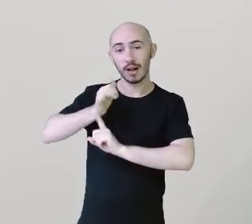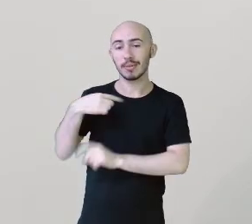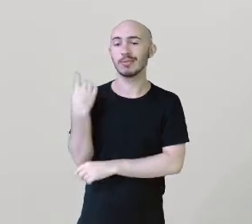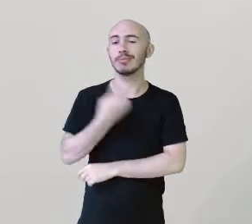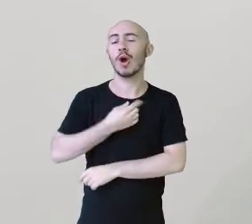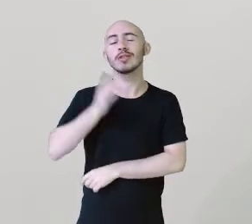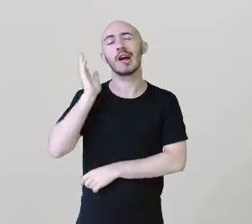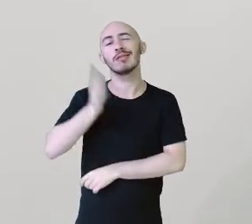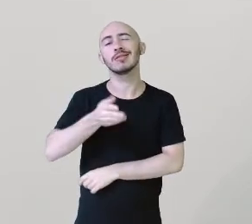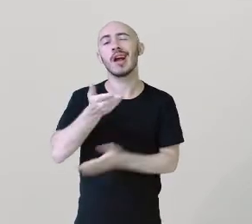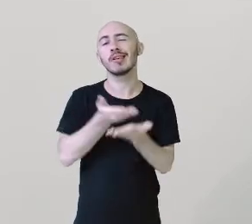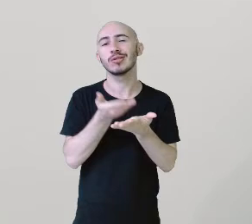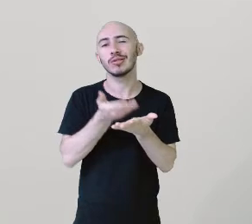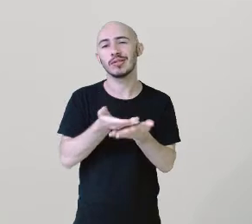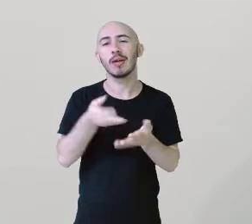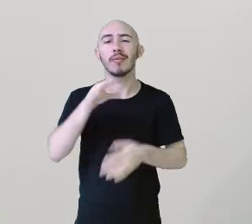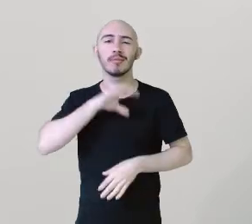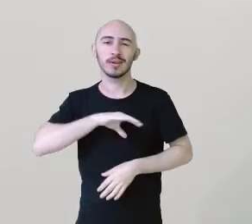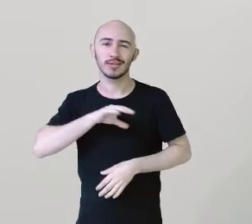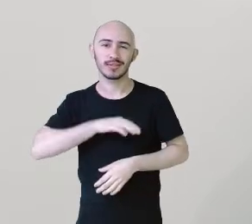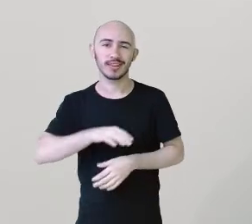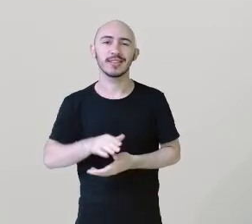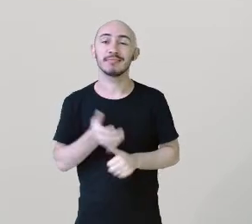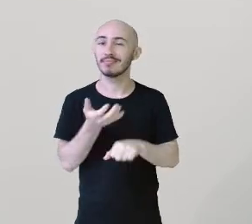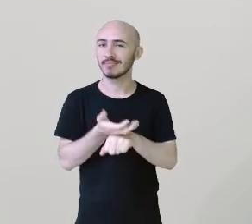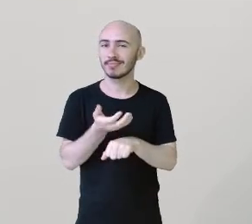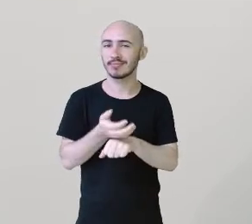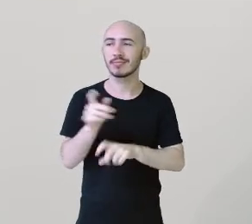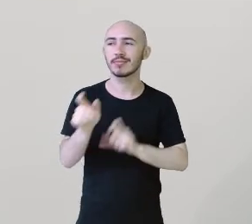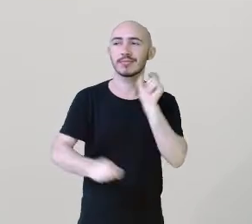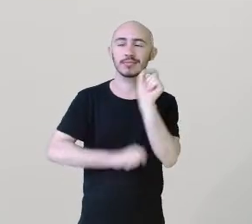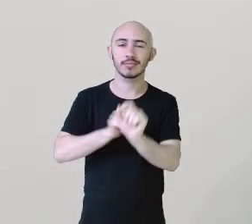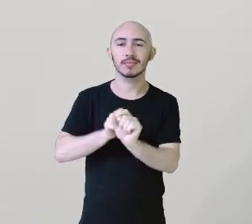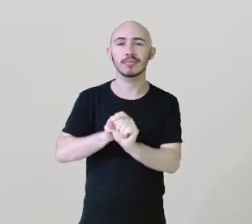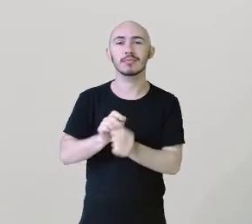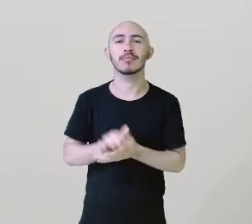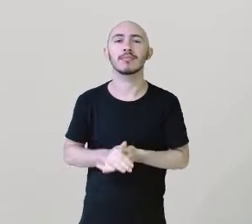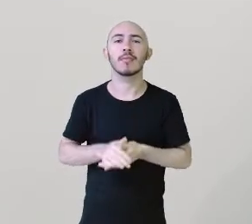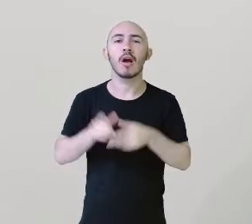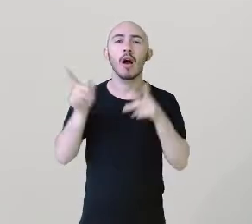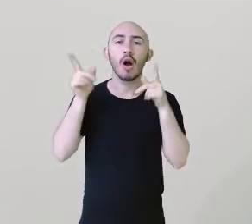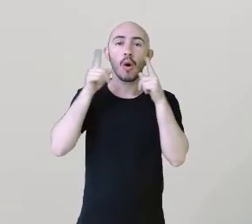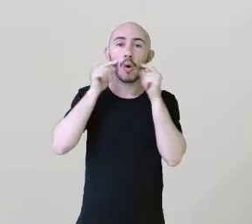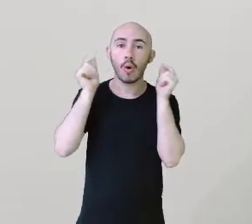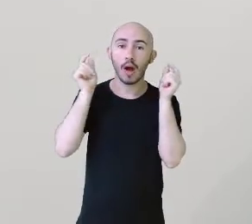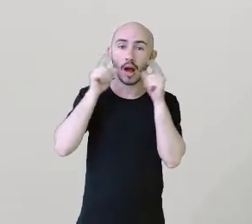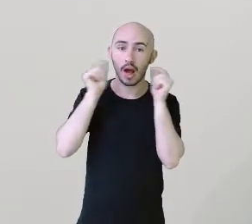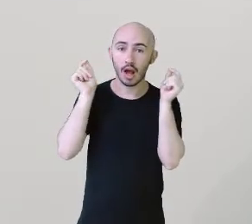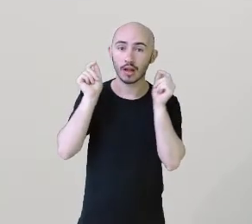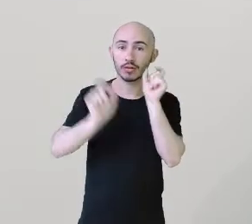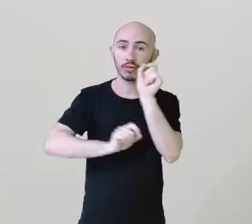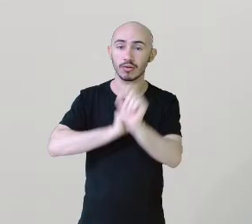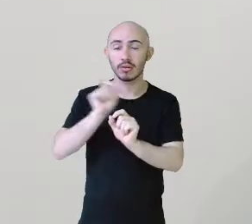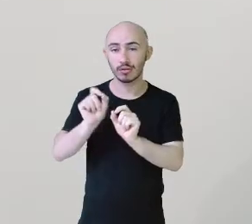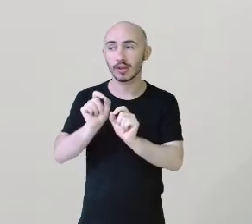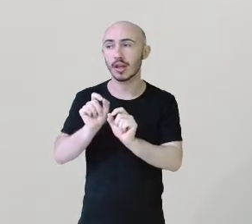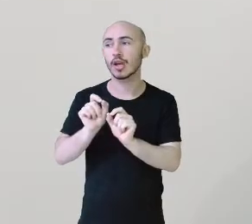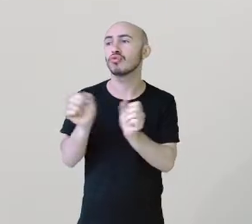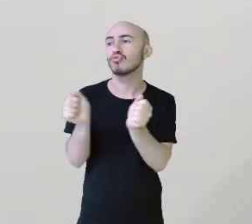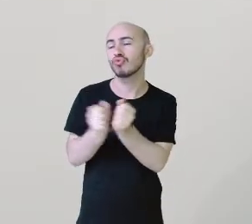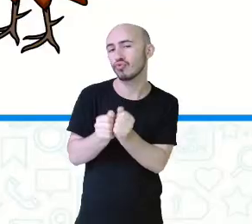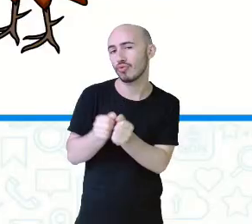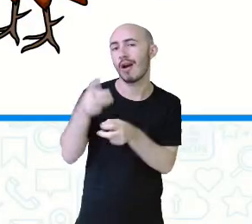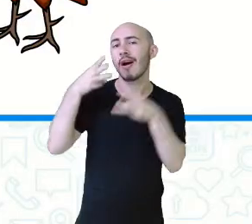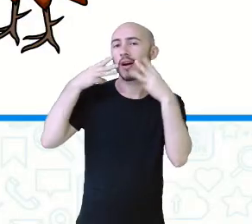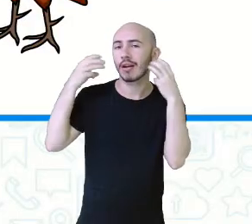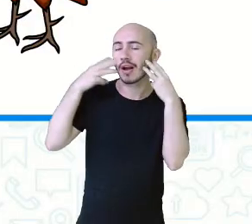aulas de língua portuguesa. Eu acho que vocês lembram. O ratinho, o gato e o galo. Eu já contei essa história aqui, eu